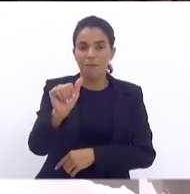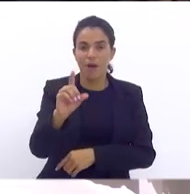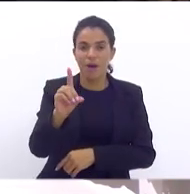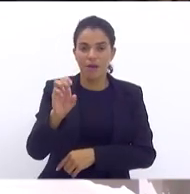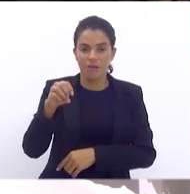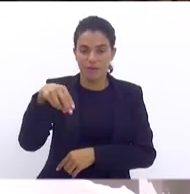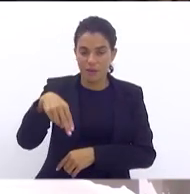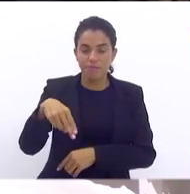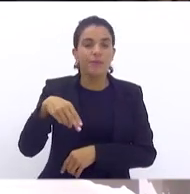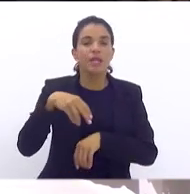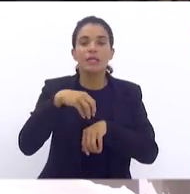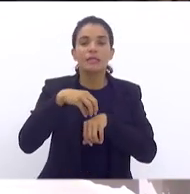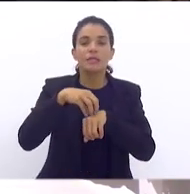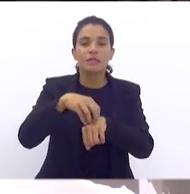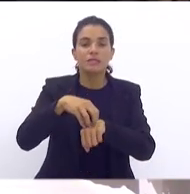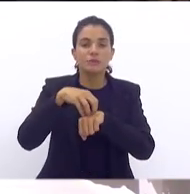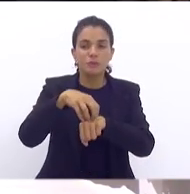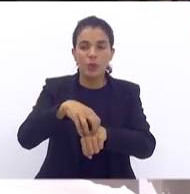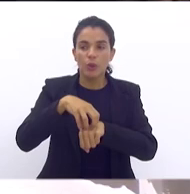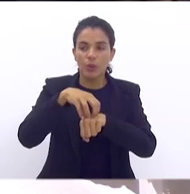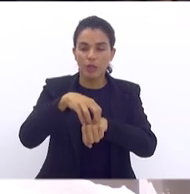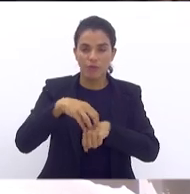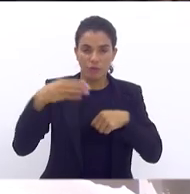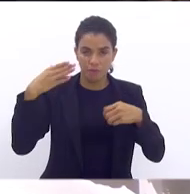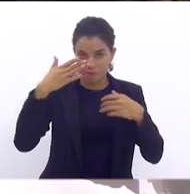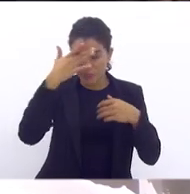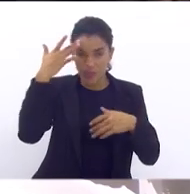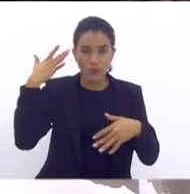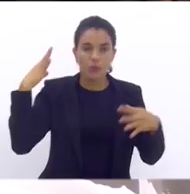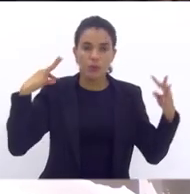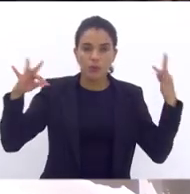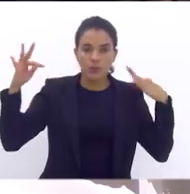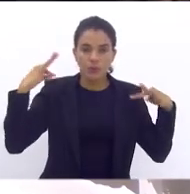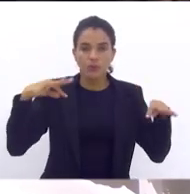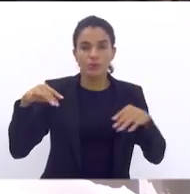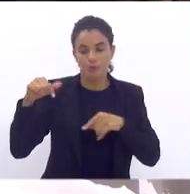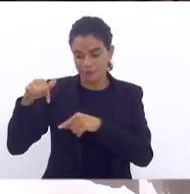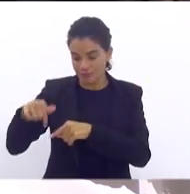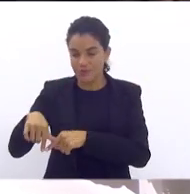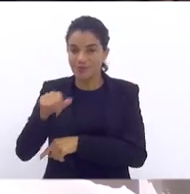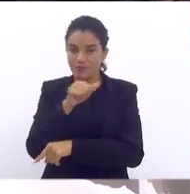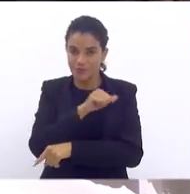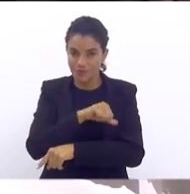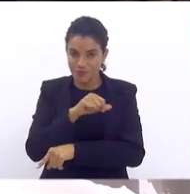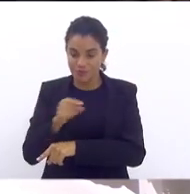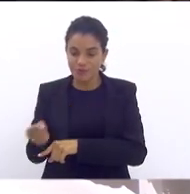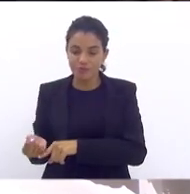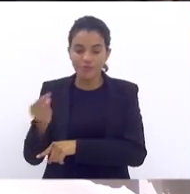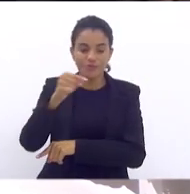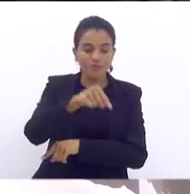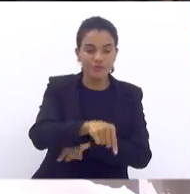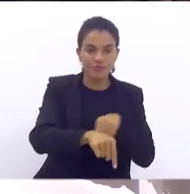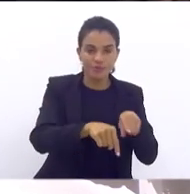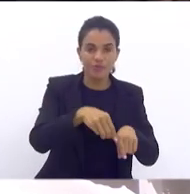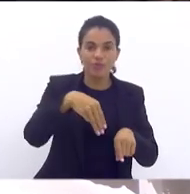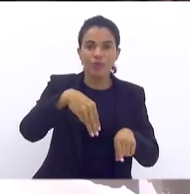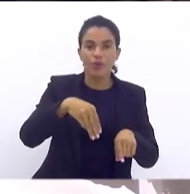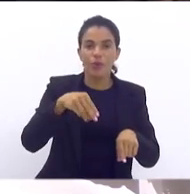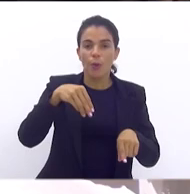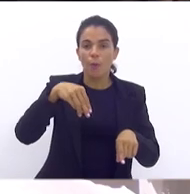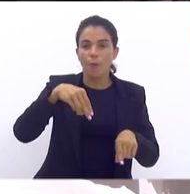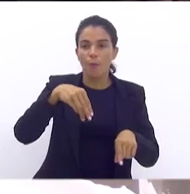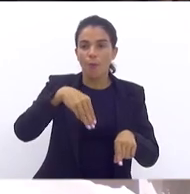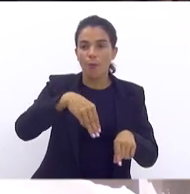Ele transportava passageiros, estava com destino a Montevidéu, salvo engano,